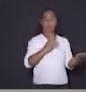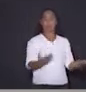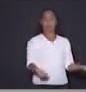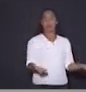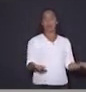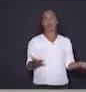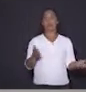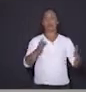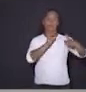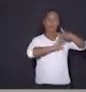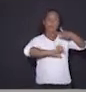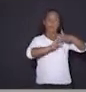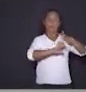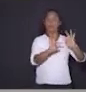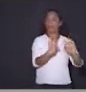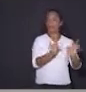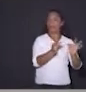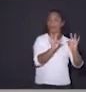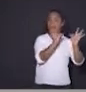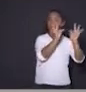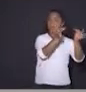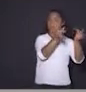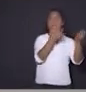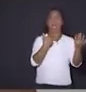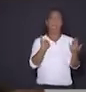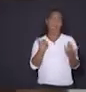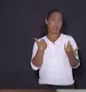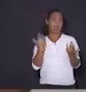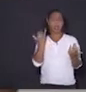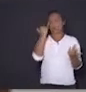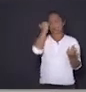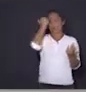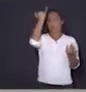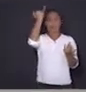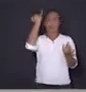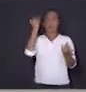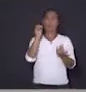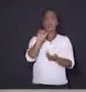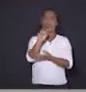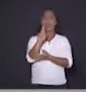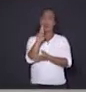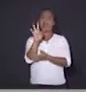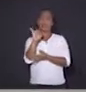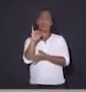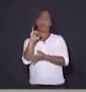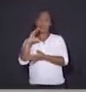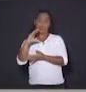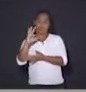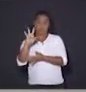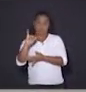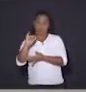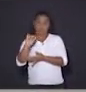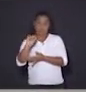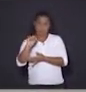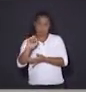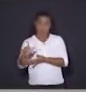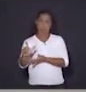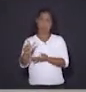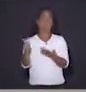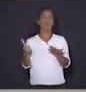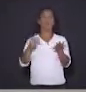e todo mundo falar a gente usa a inteligência artificial a gente usa o big data que significa